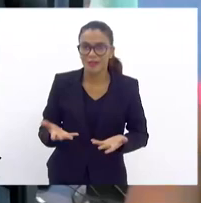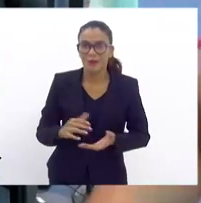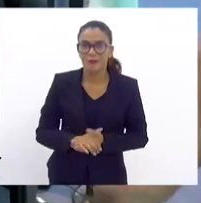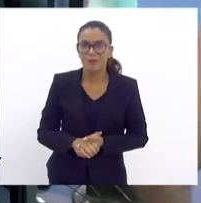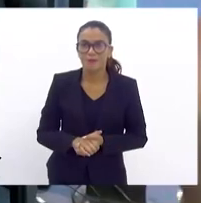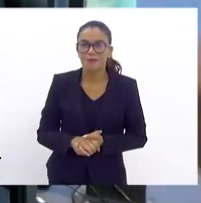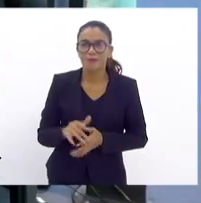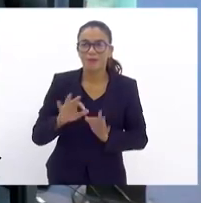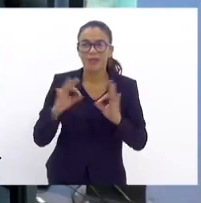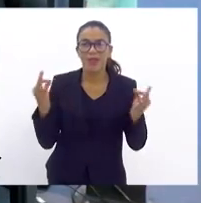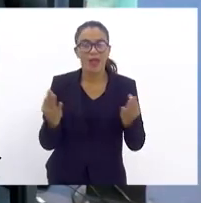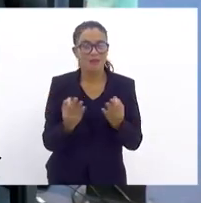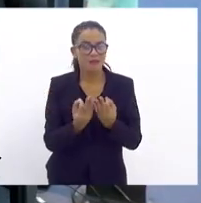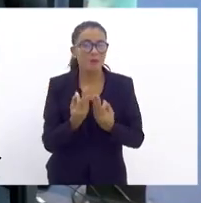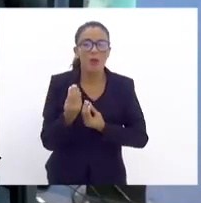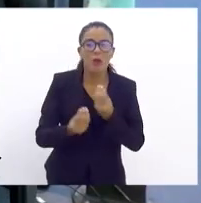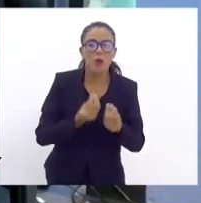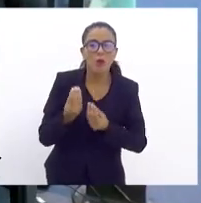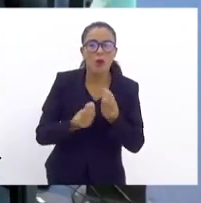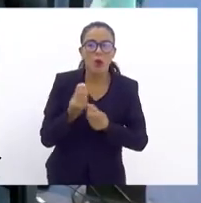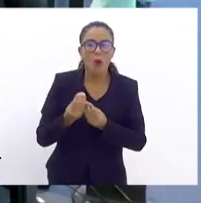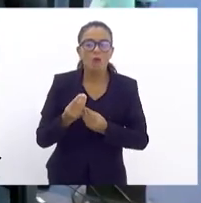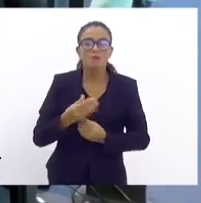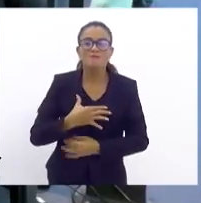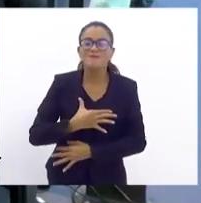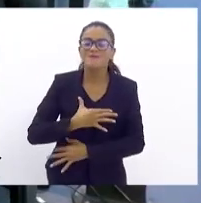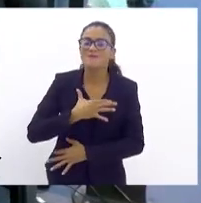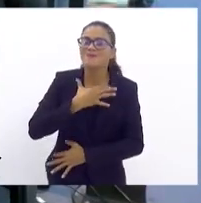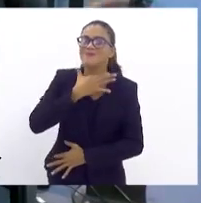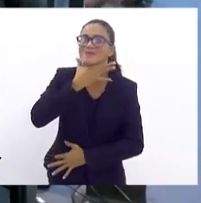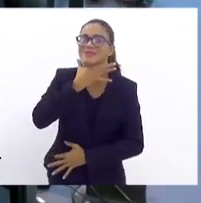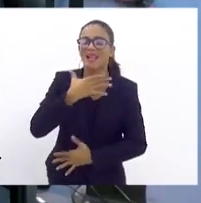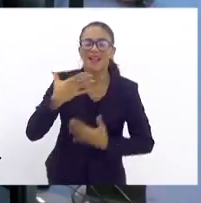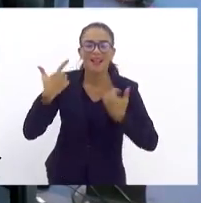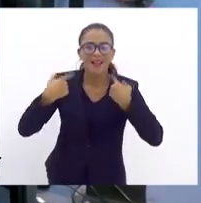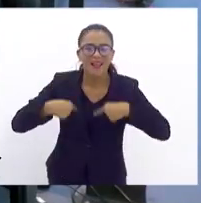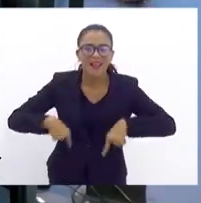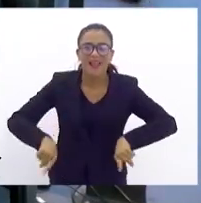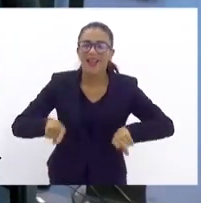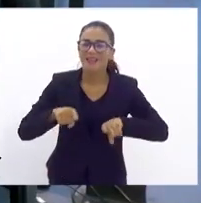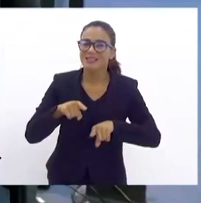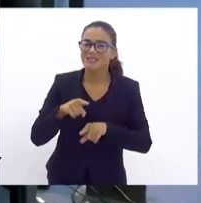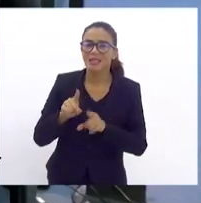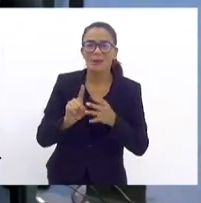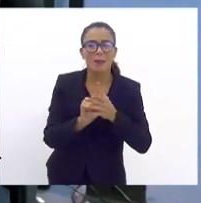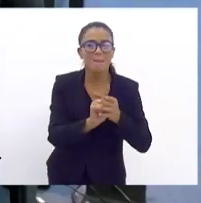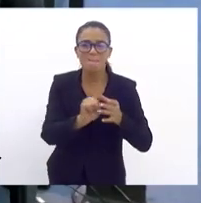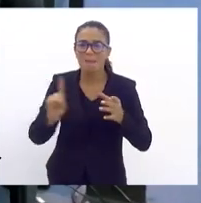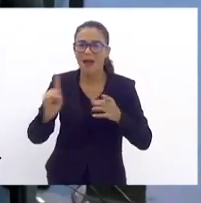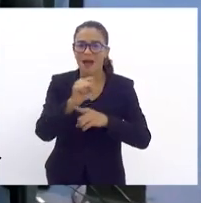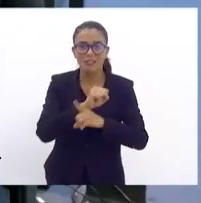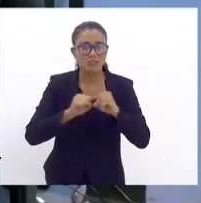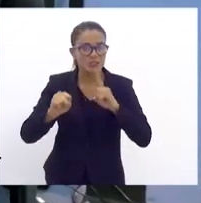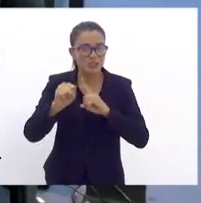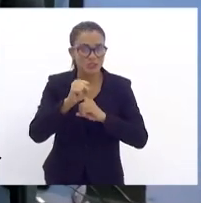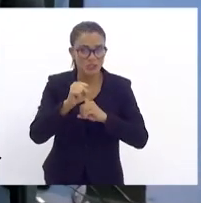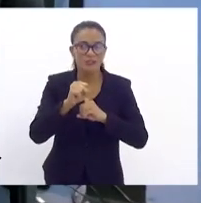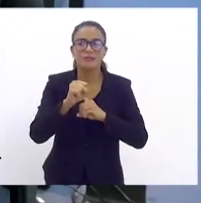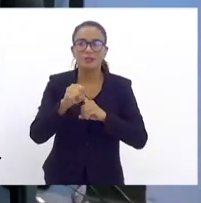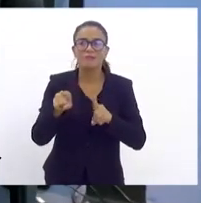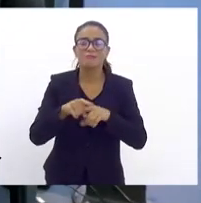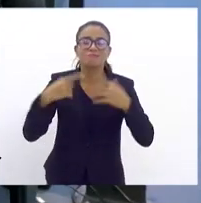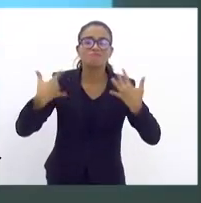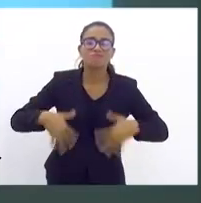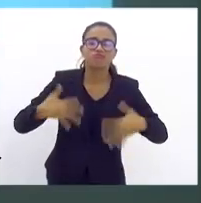a família como ela está com esgotamento físico emocional isolamento social com